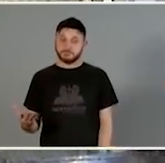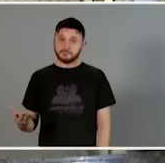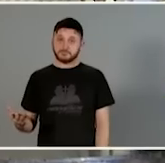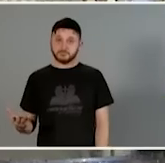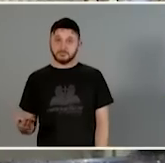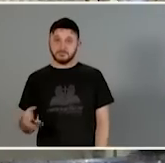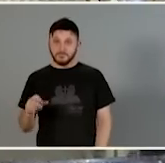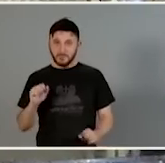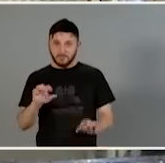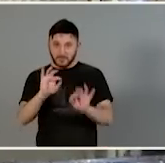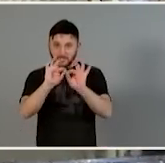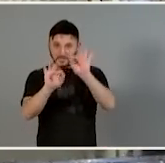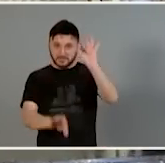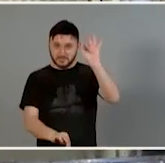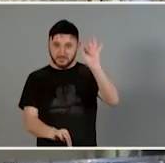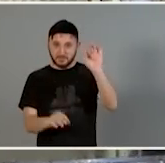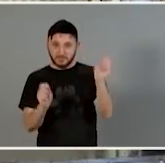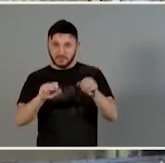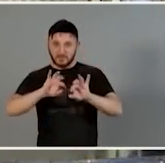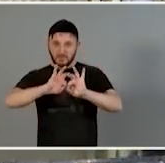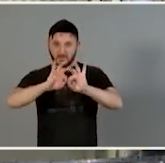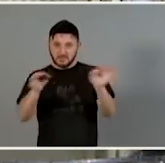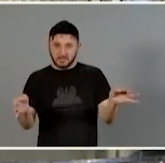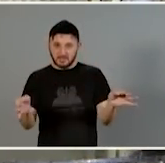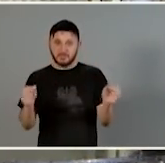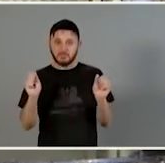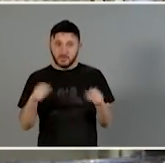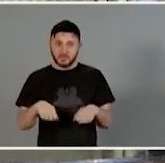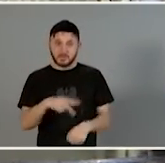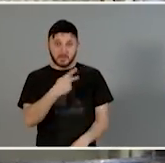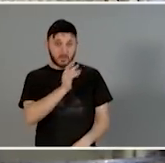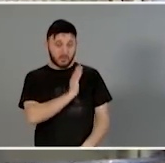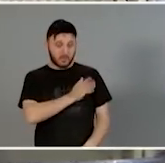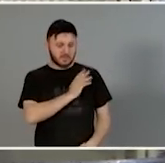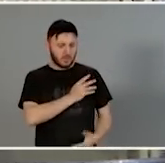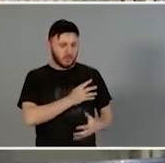vamos rasgar? Você vai rasgar no teu coração?